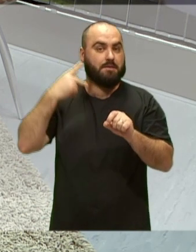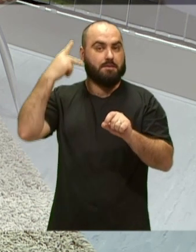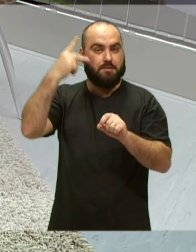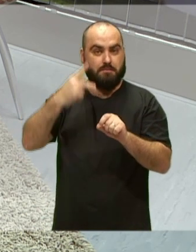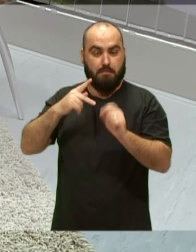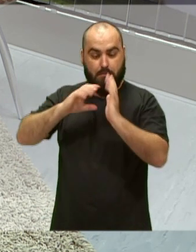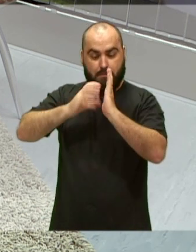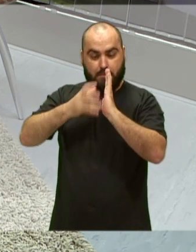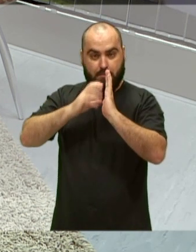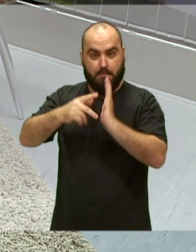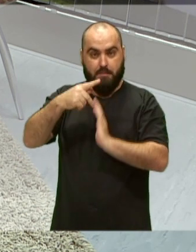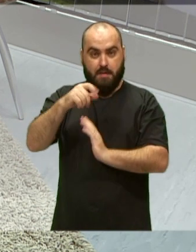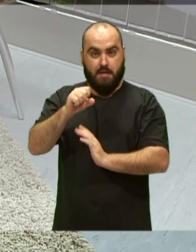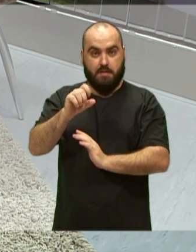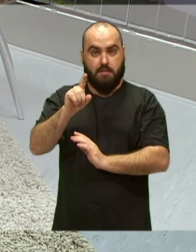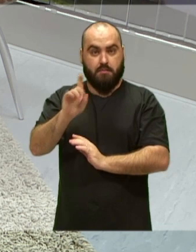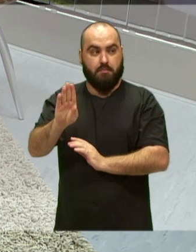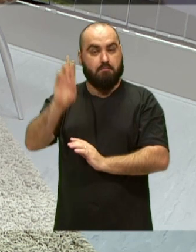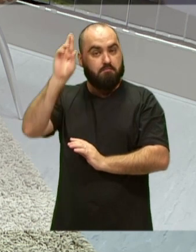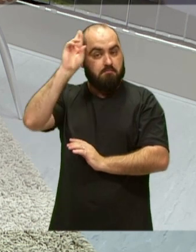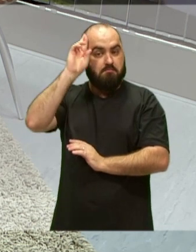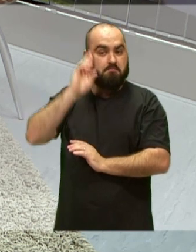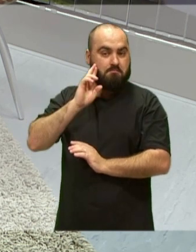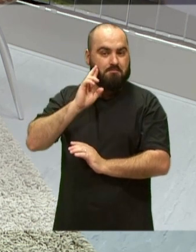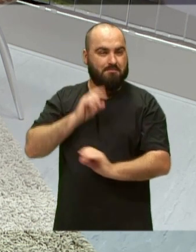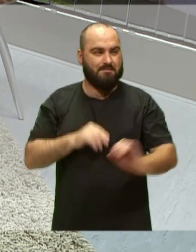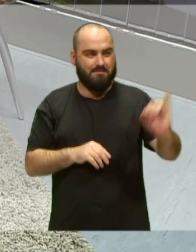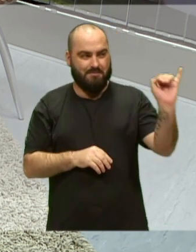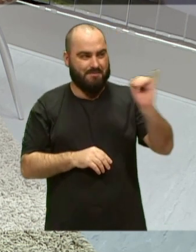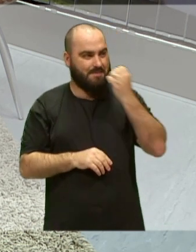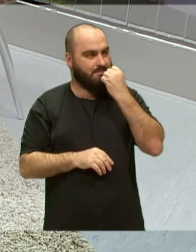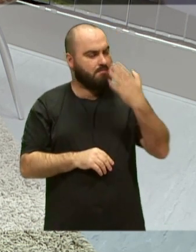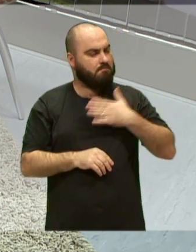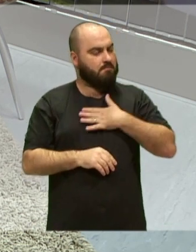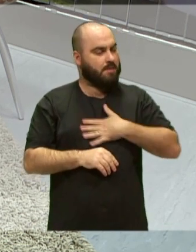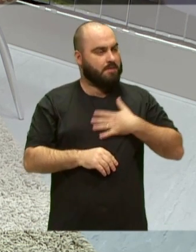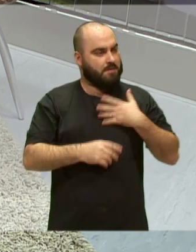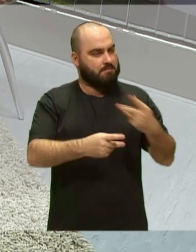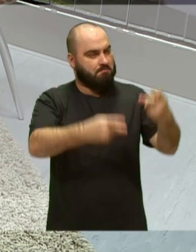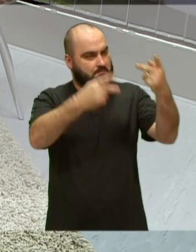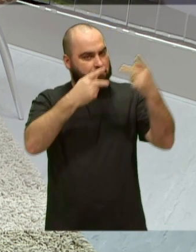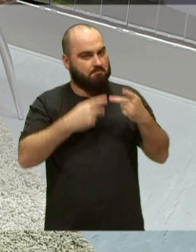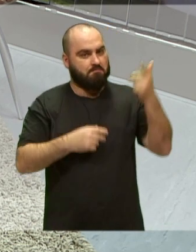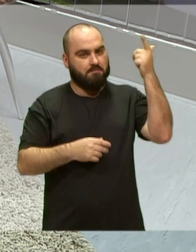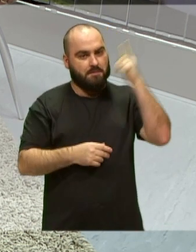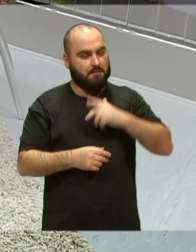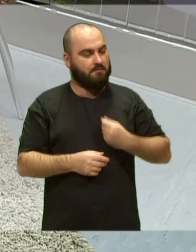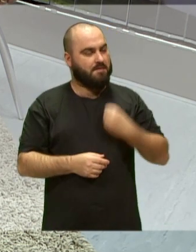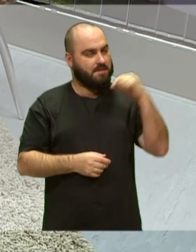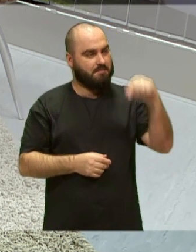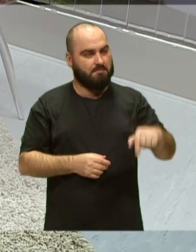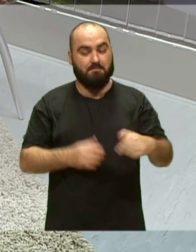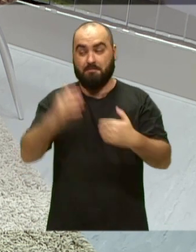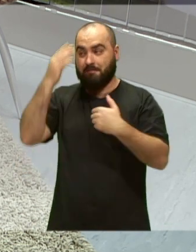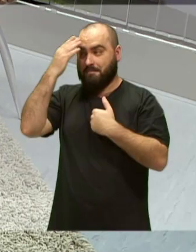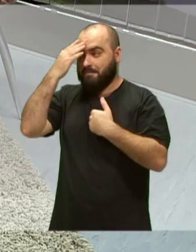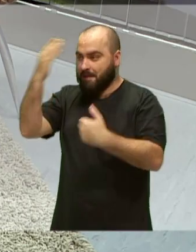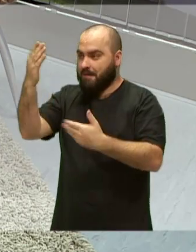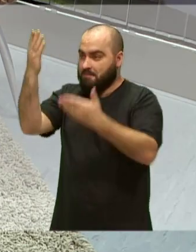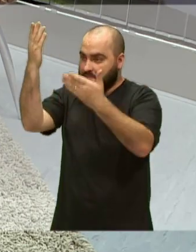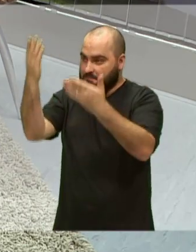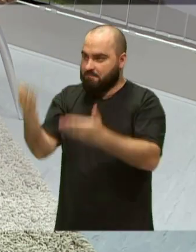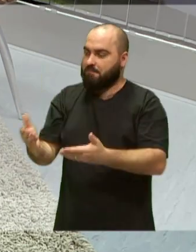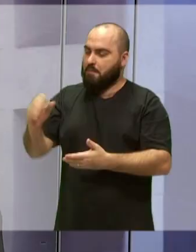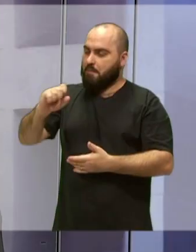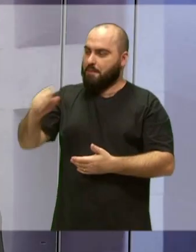do PSDB Beto Cunha Olá Vereador prazer recebê-lo novamente aqui no programa Muito obrigado Maurício pela